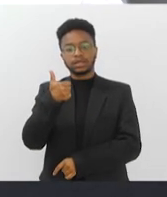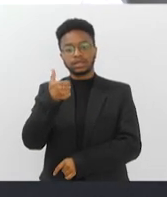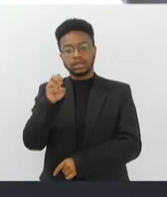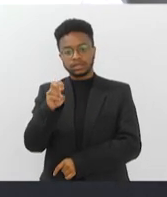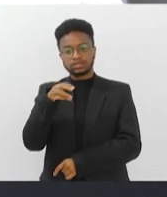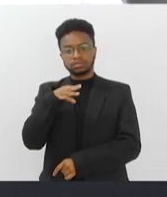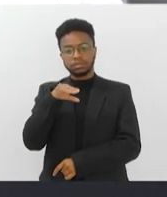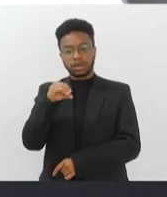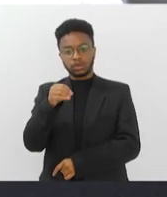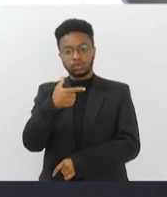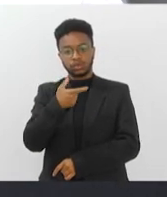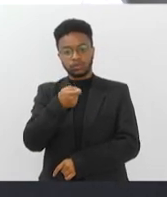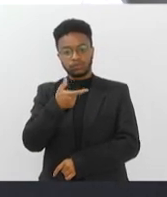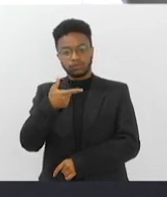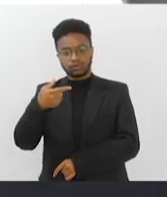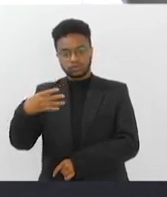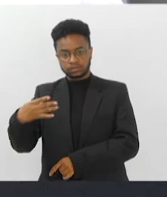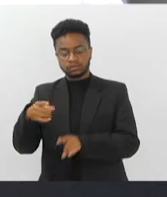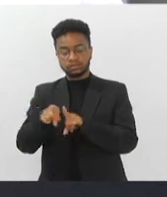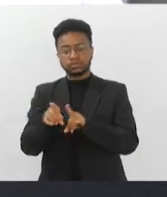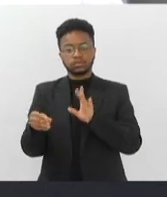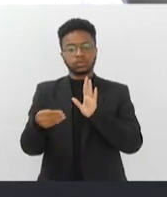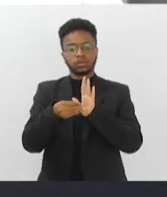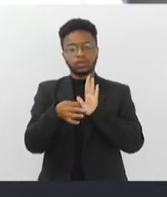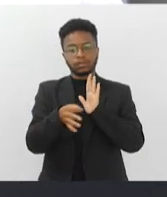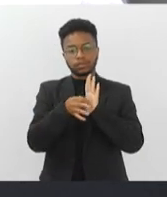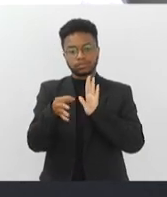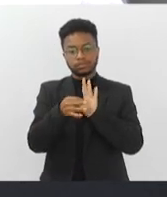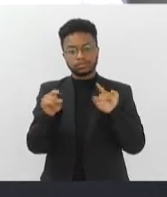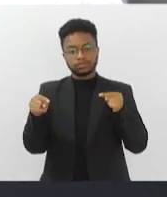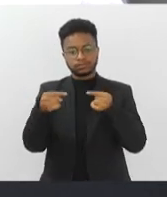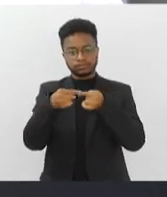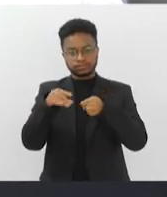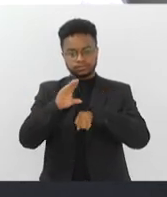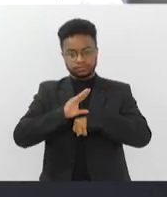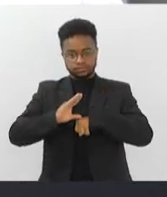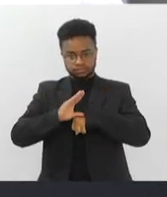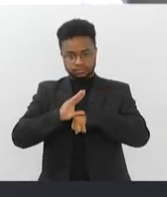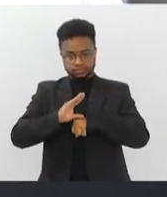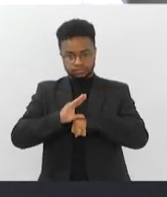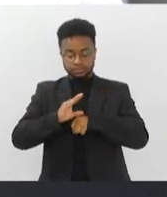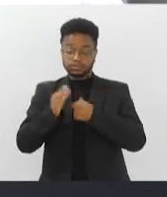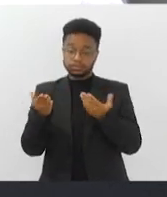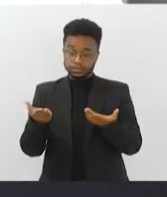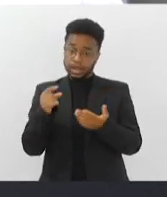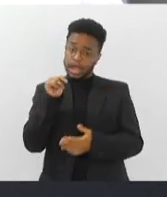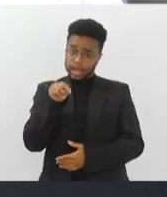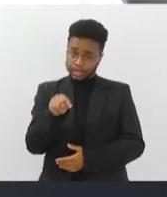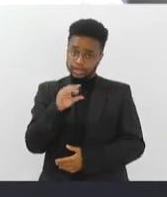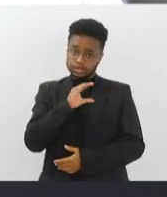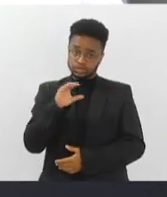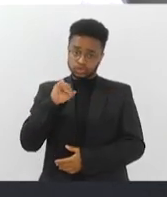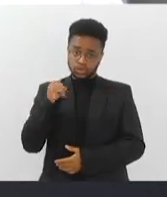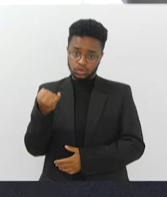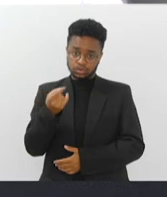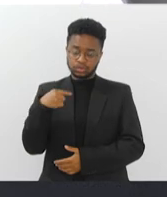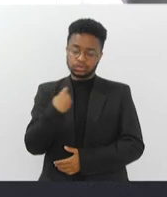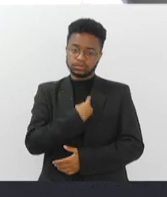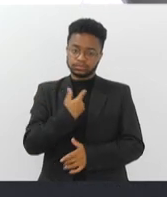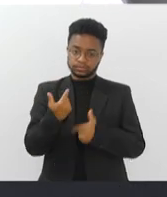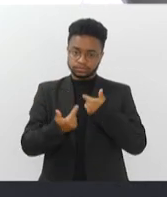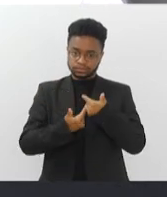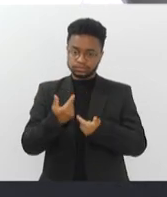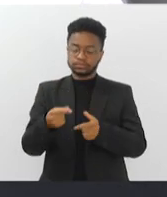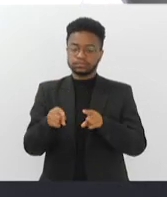15/5/24 e recebeu o parecer pela constitucionalidade. CCJ somos nós. Foi a